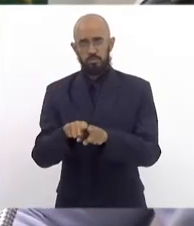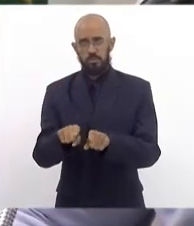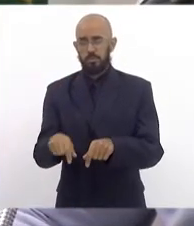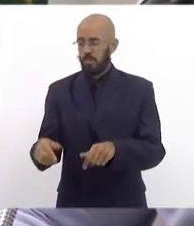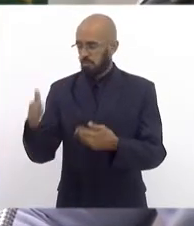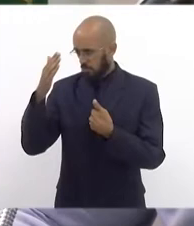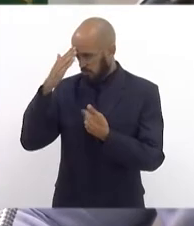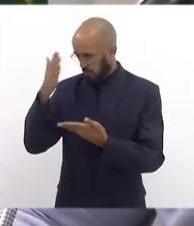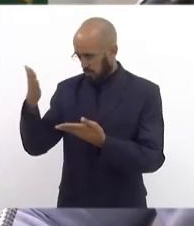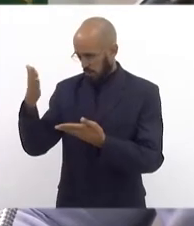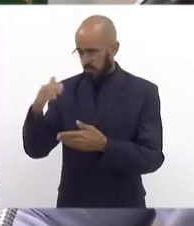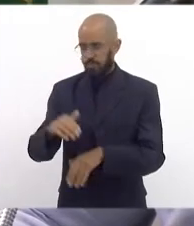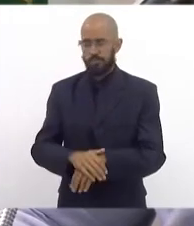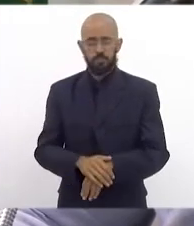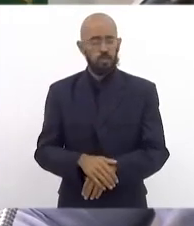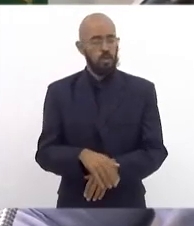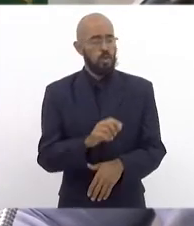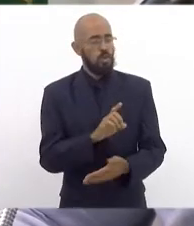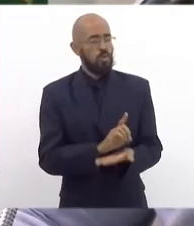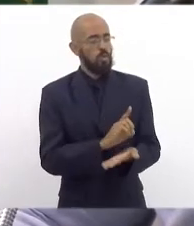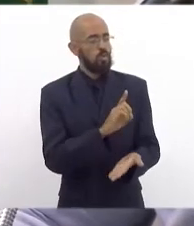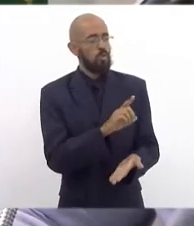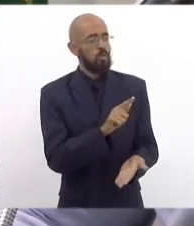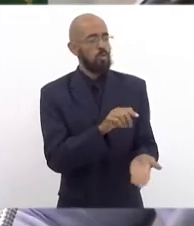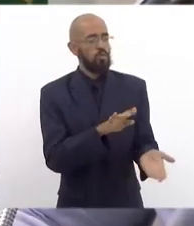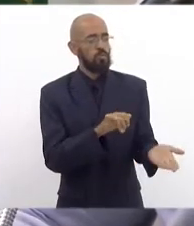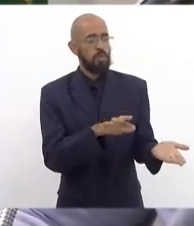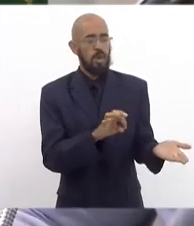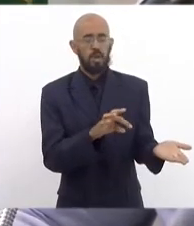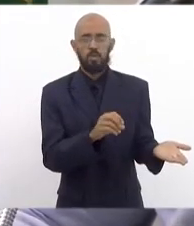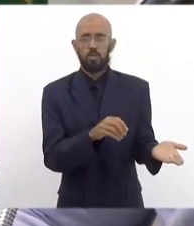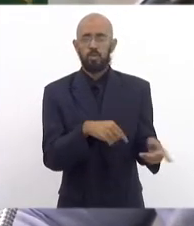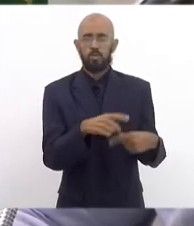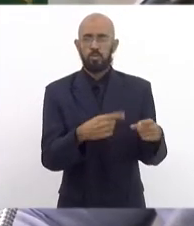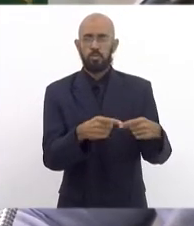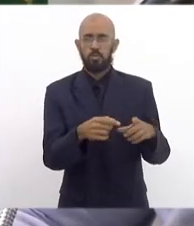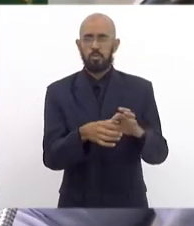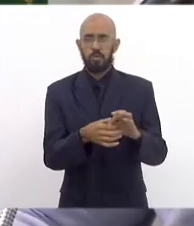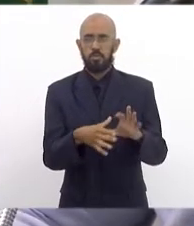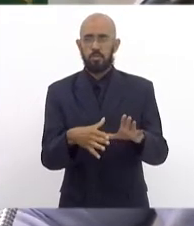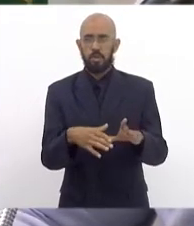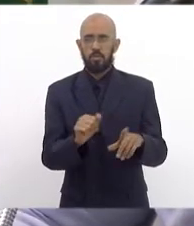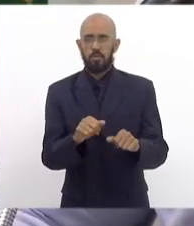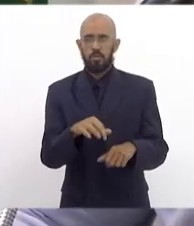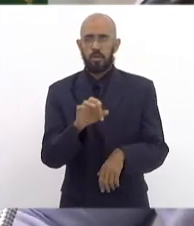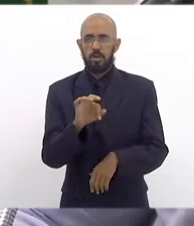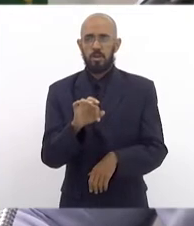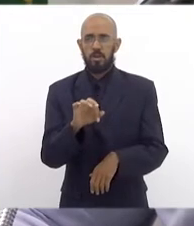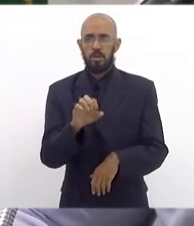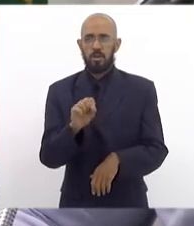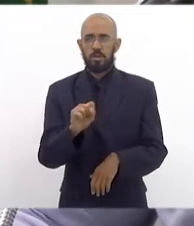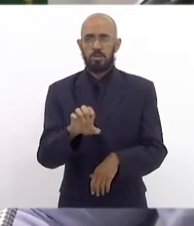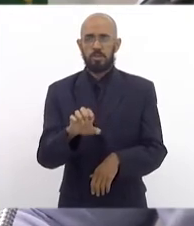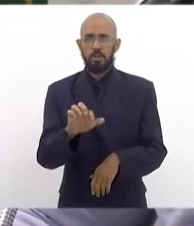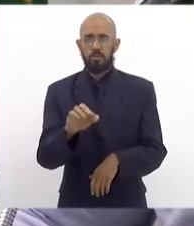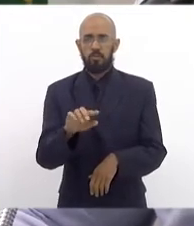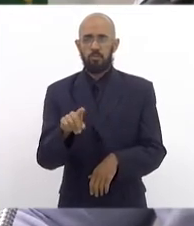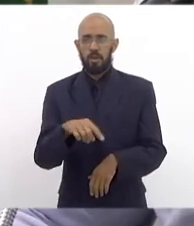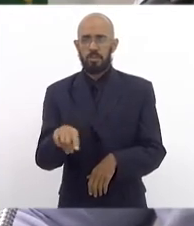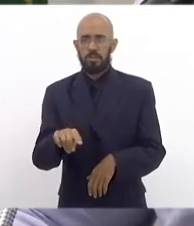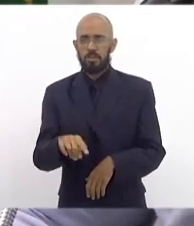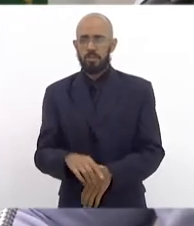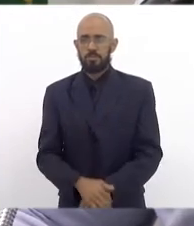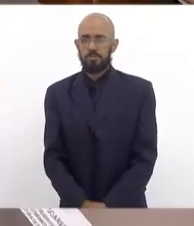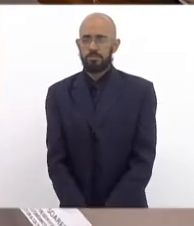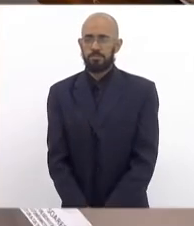Gilberto Alvarenga que se inscreveu da Fecomércio depois vou abrir a palavra para fazenda que importante que se pronuncia